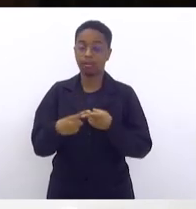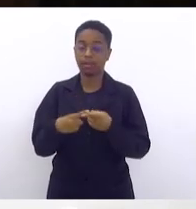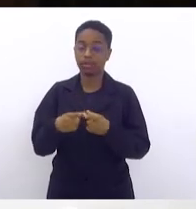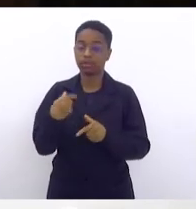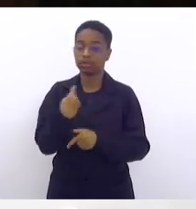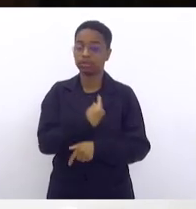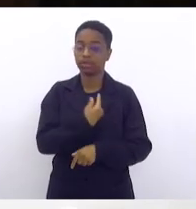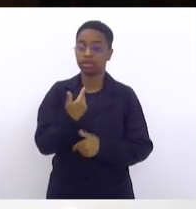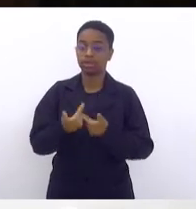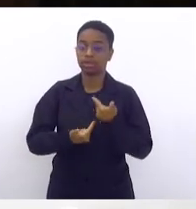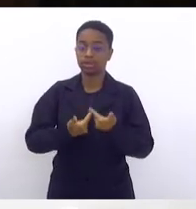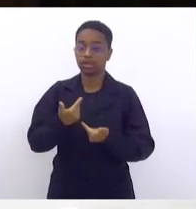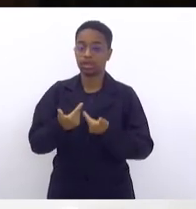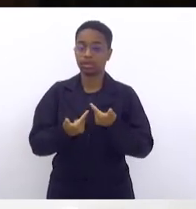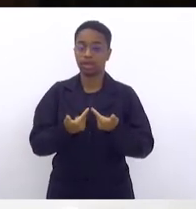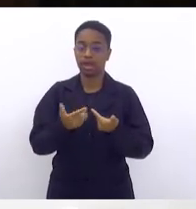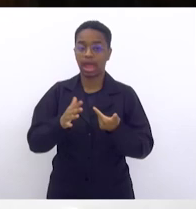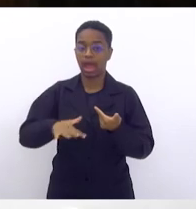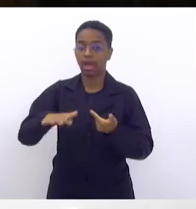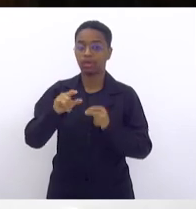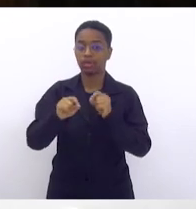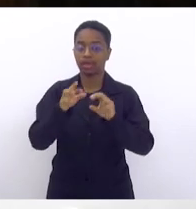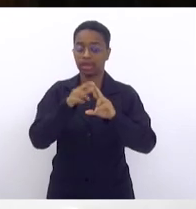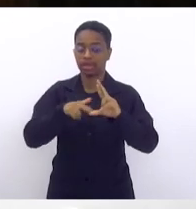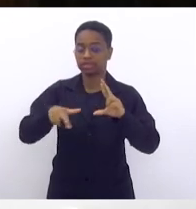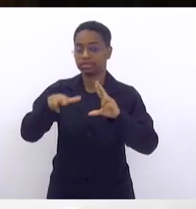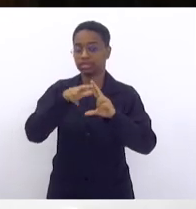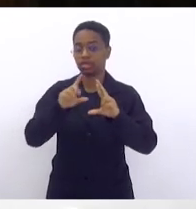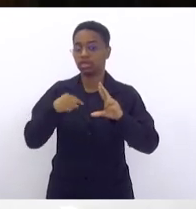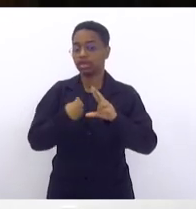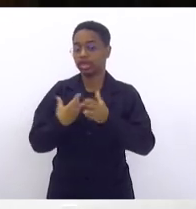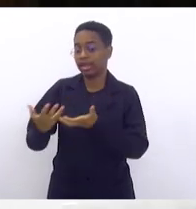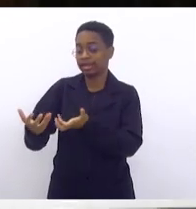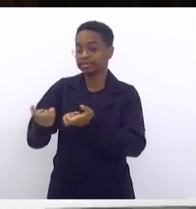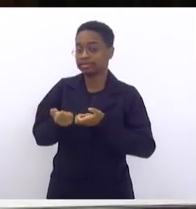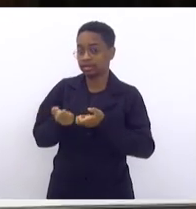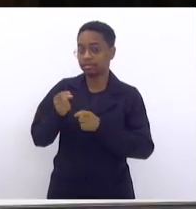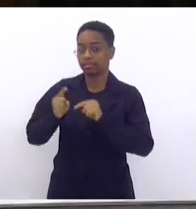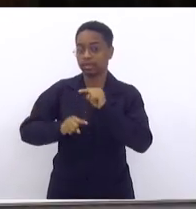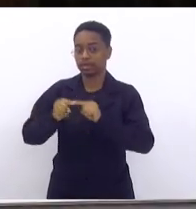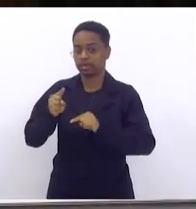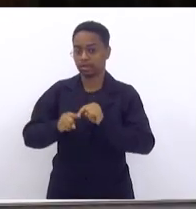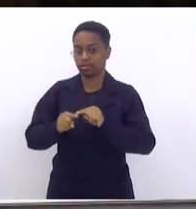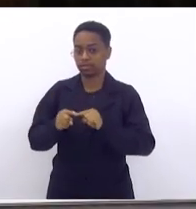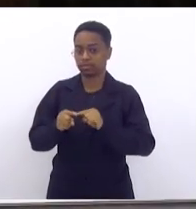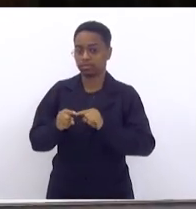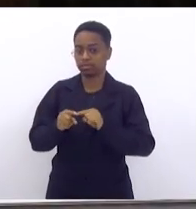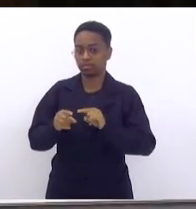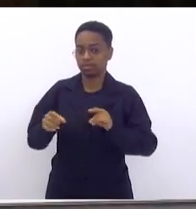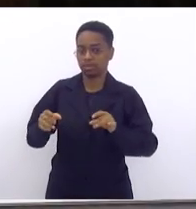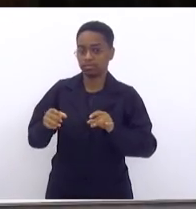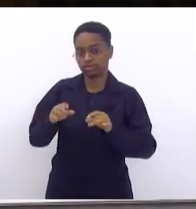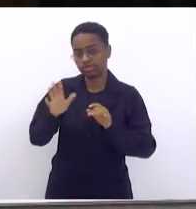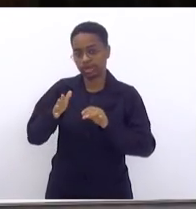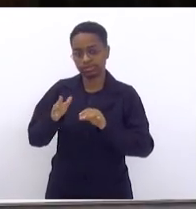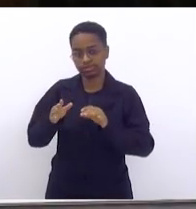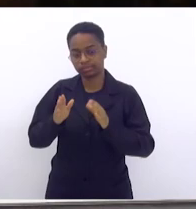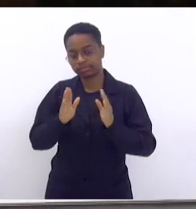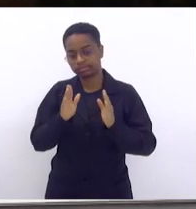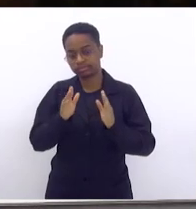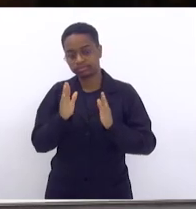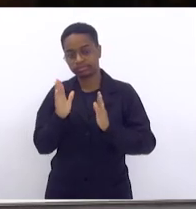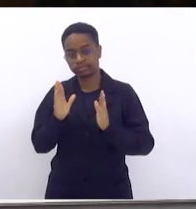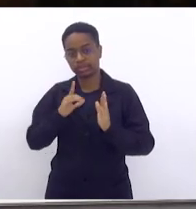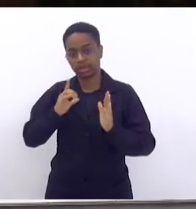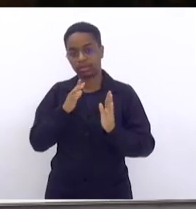parte no investimento que a gente tem feito já é na reciclagem no recebimento do resíduo Mas quem